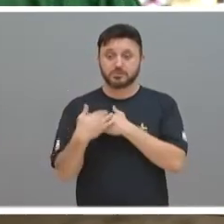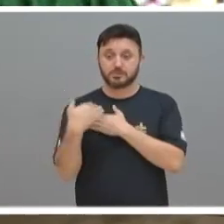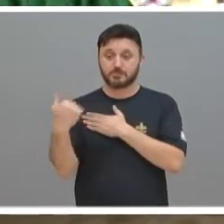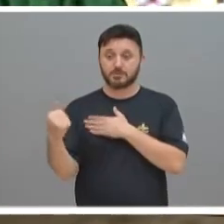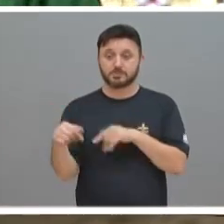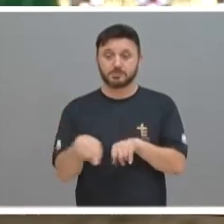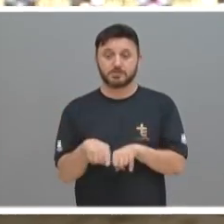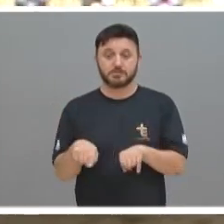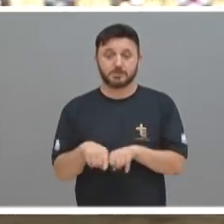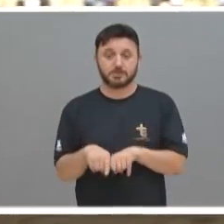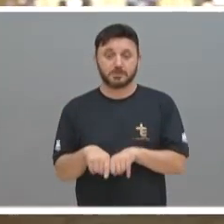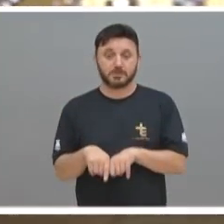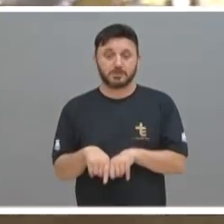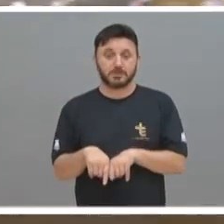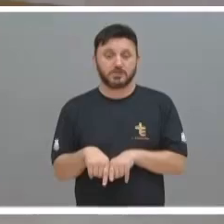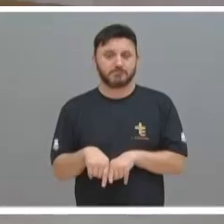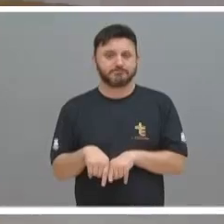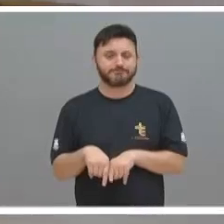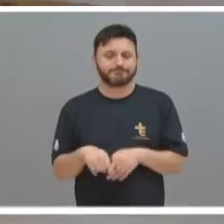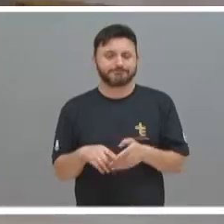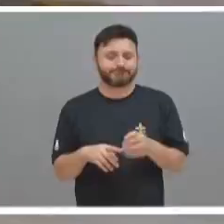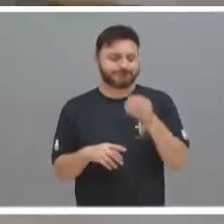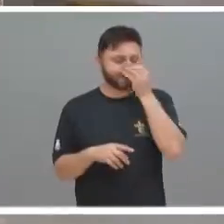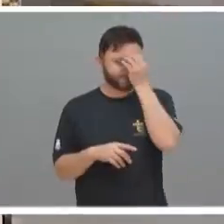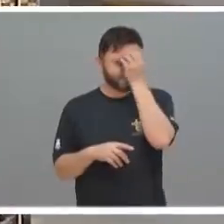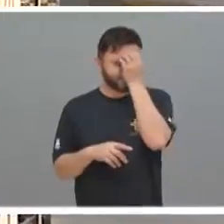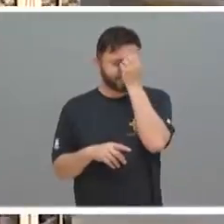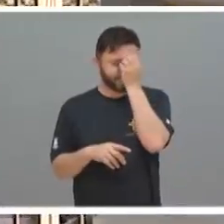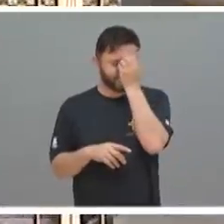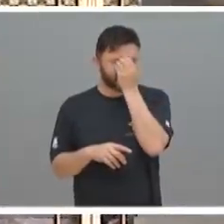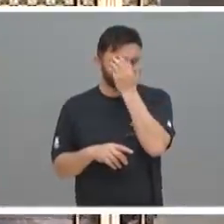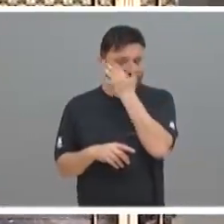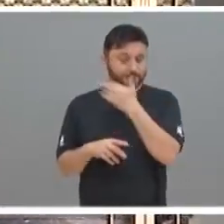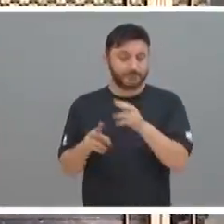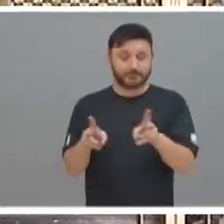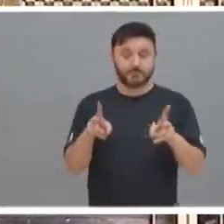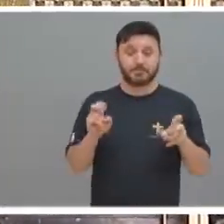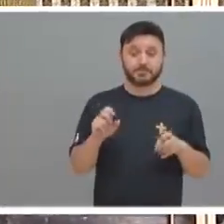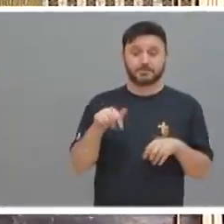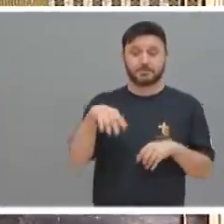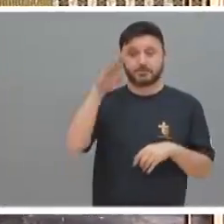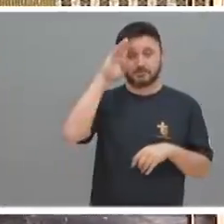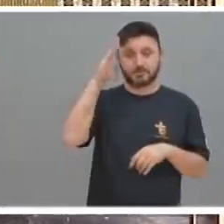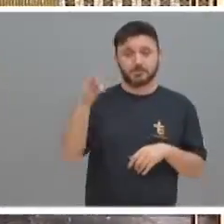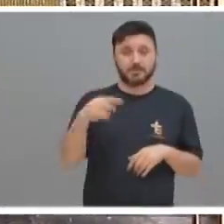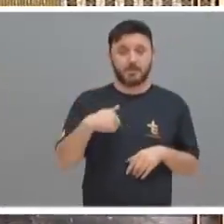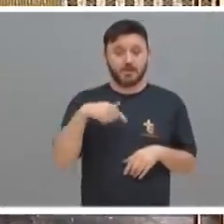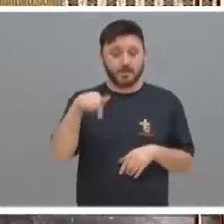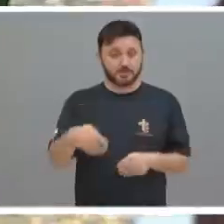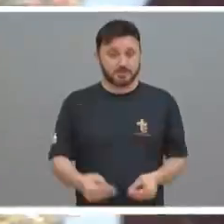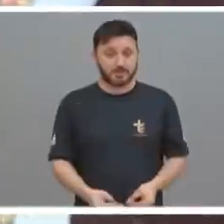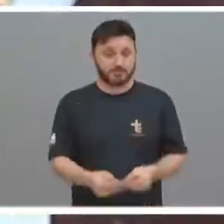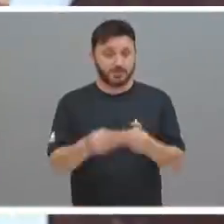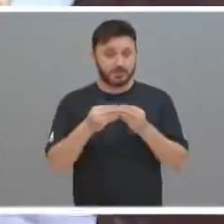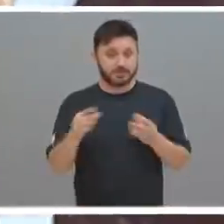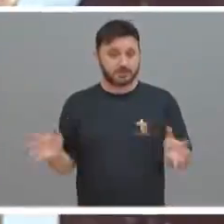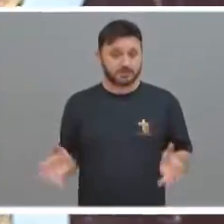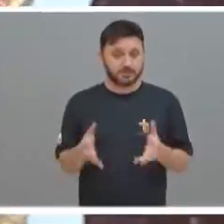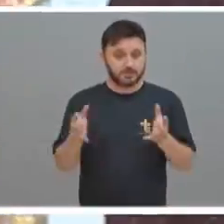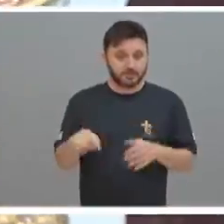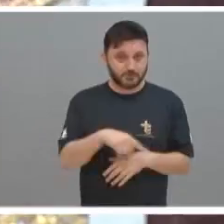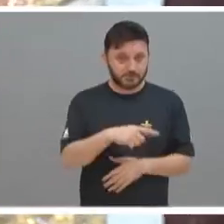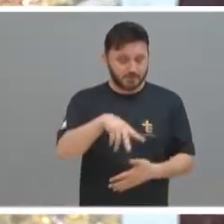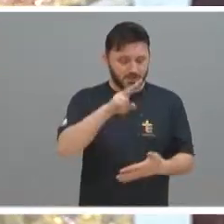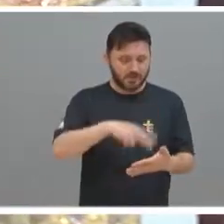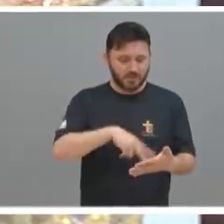a principalmente perceber, e essa celebração tem enfatizado, procure ler a